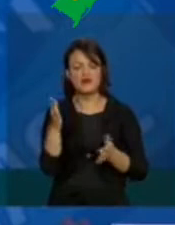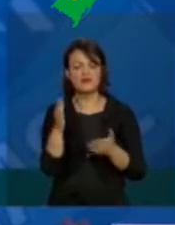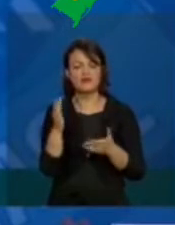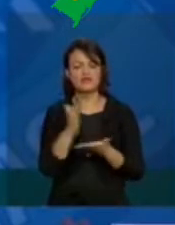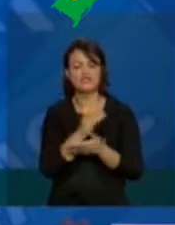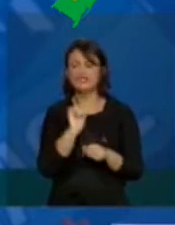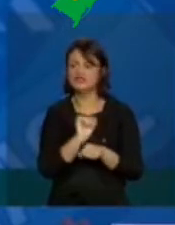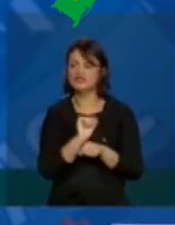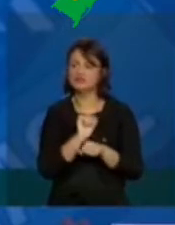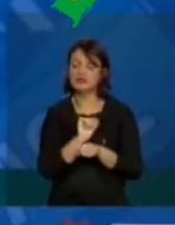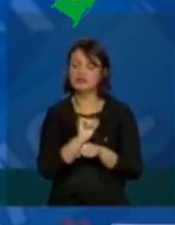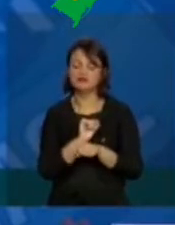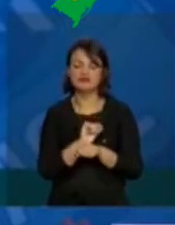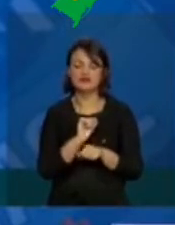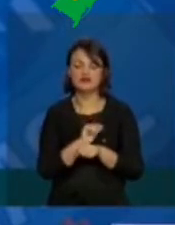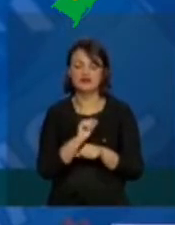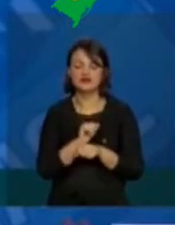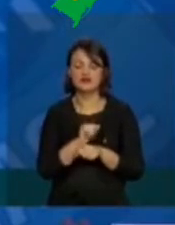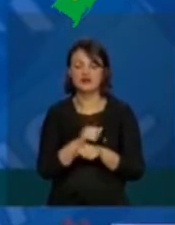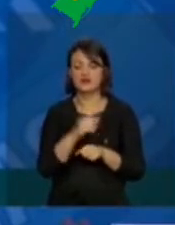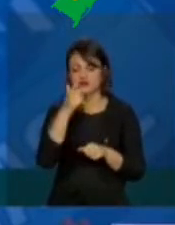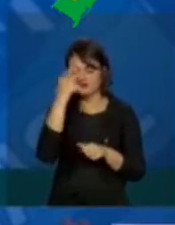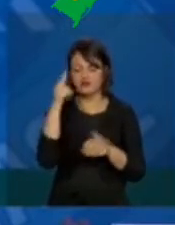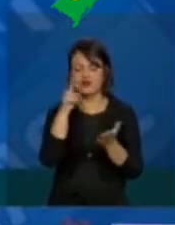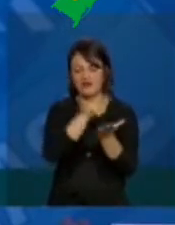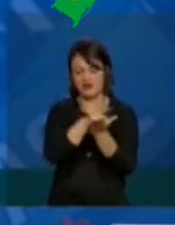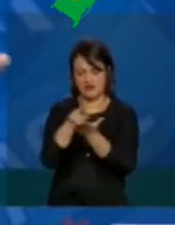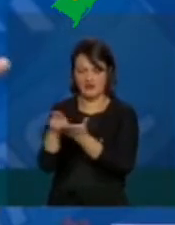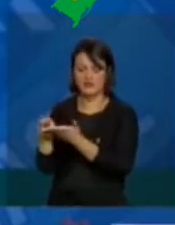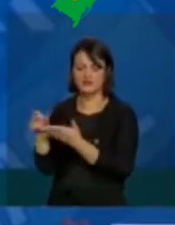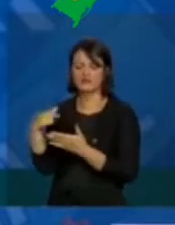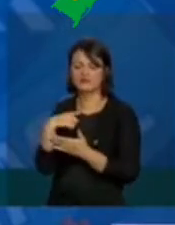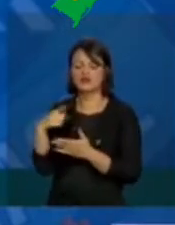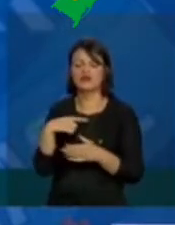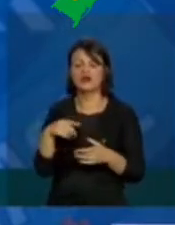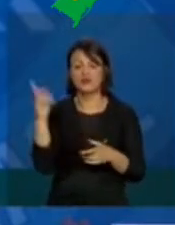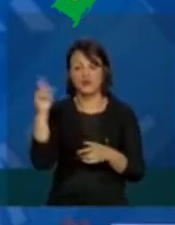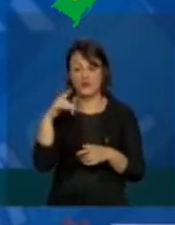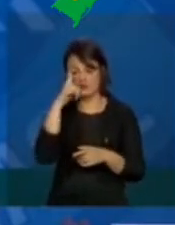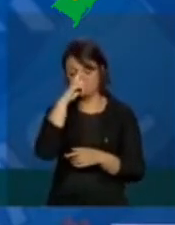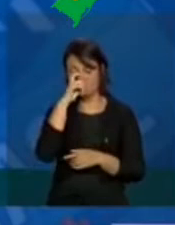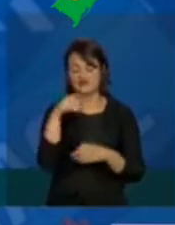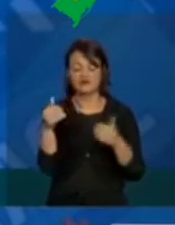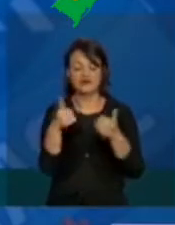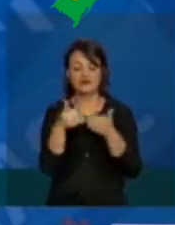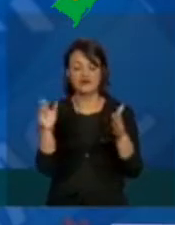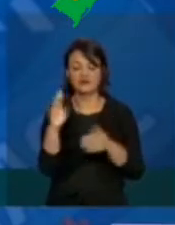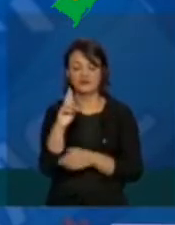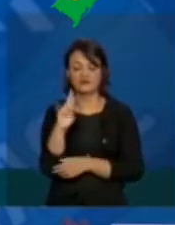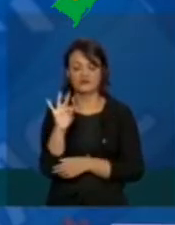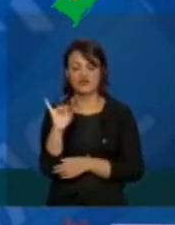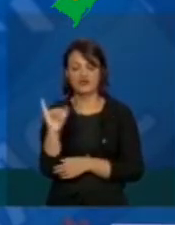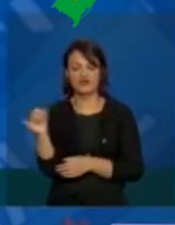ainda não ocuparam ainda os leitos. O Hospital de Clínicas de Porto Alegre inaugurou uma nova UTI com recursos do Ministério da